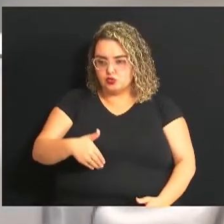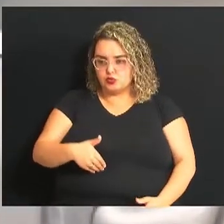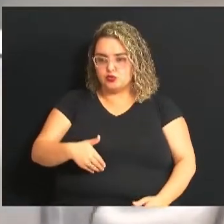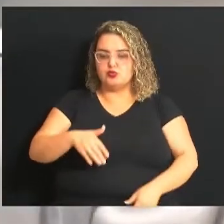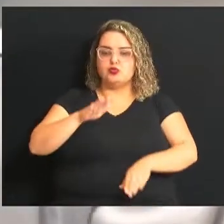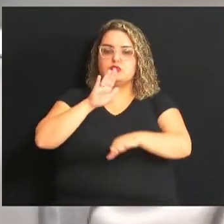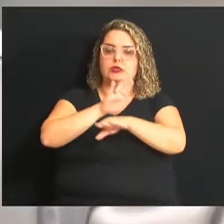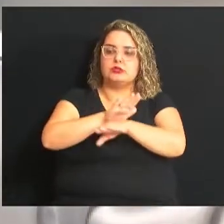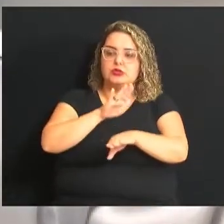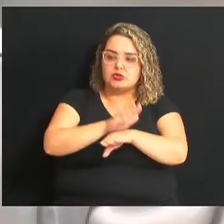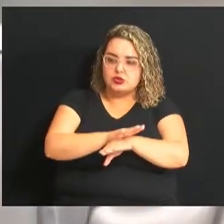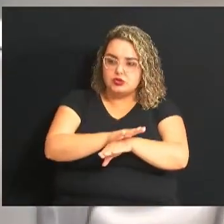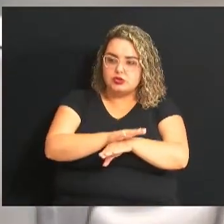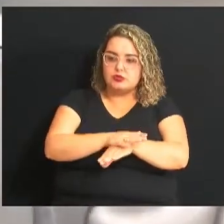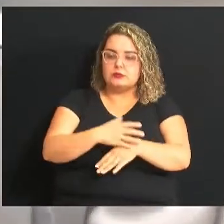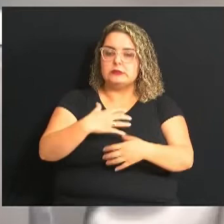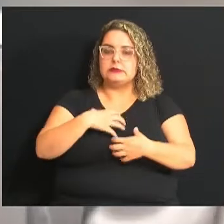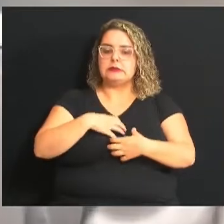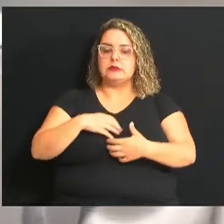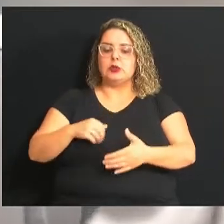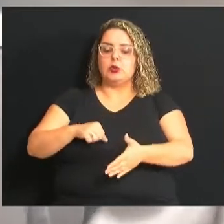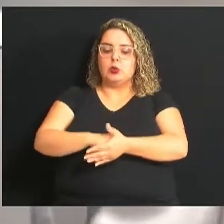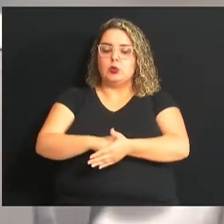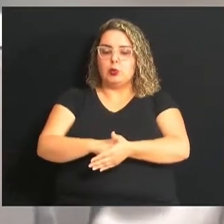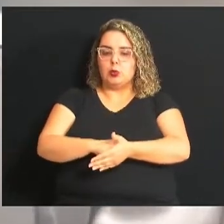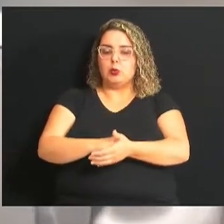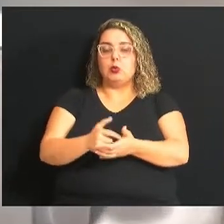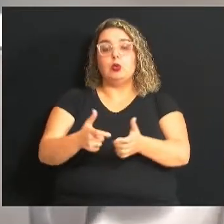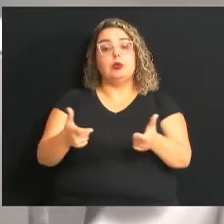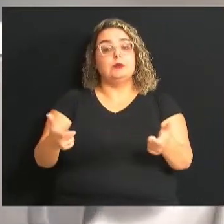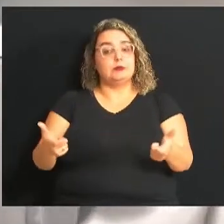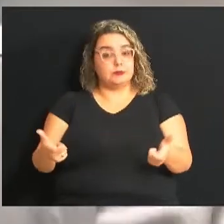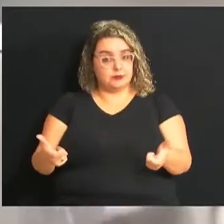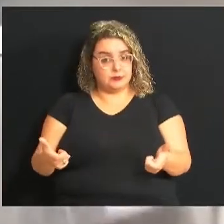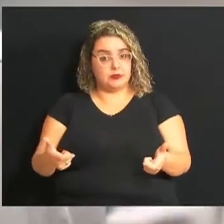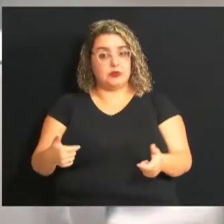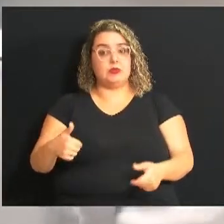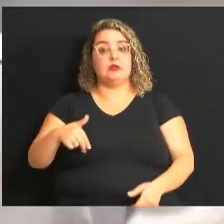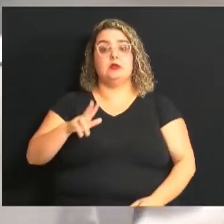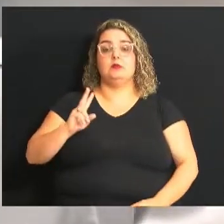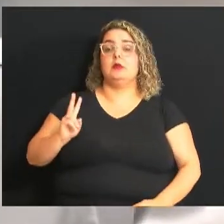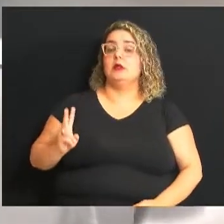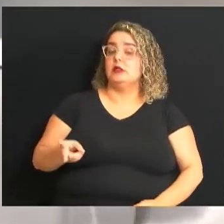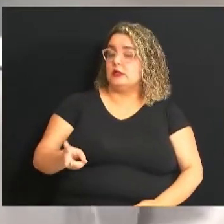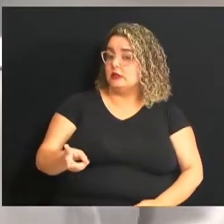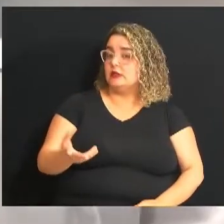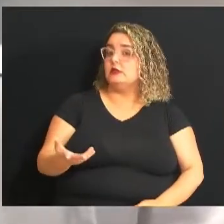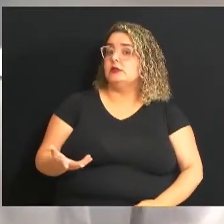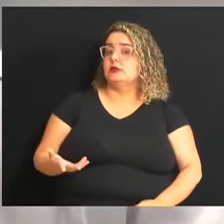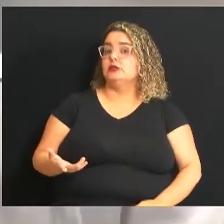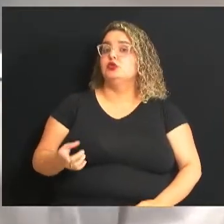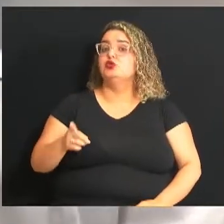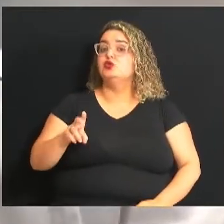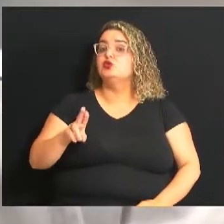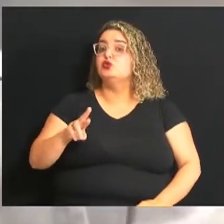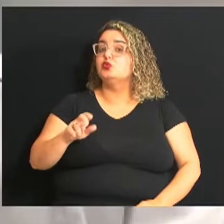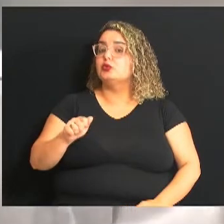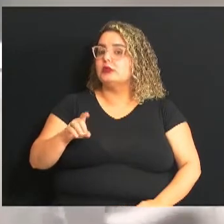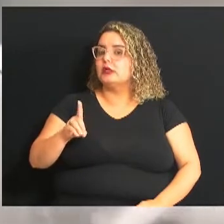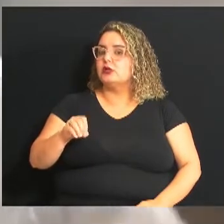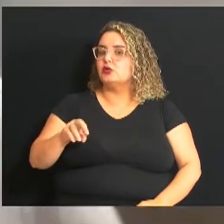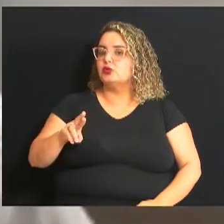ter uma sensação de saciedade maior e mais duradoura. É onde entra o médico que trata